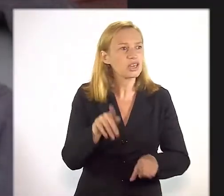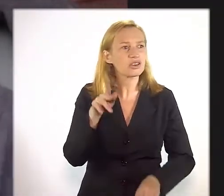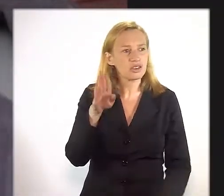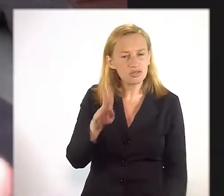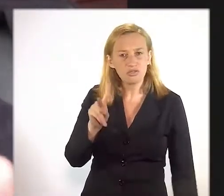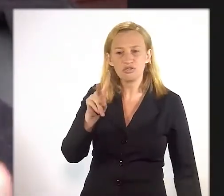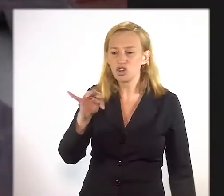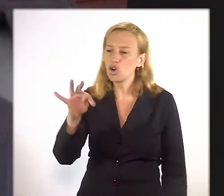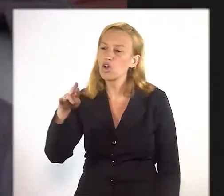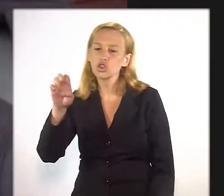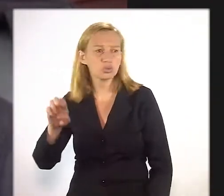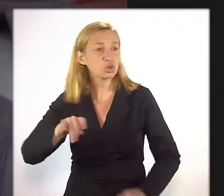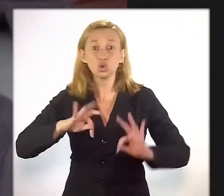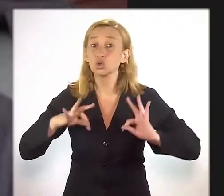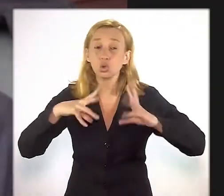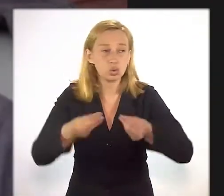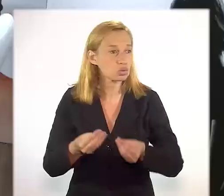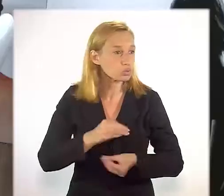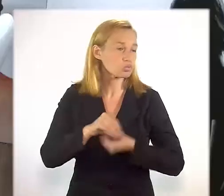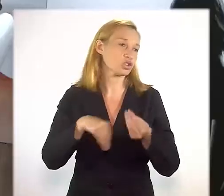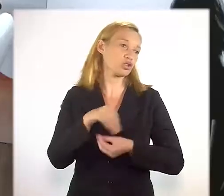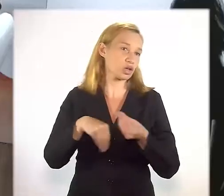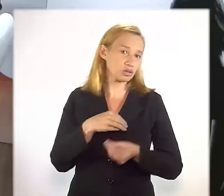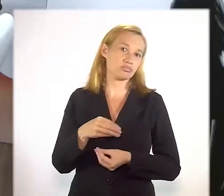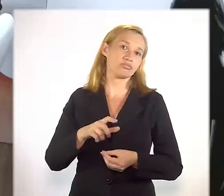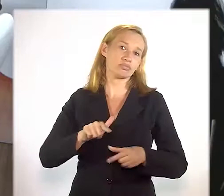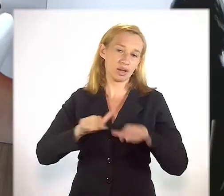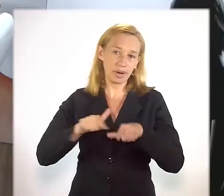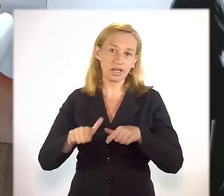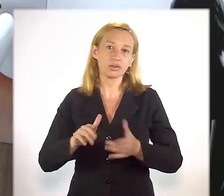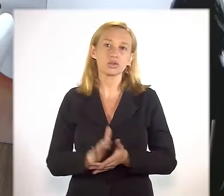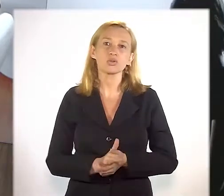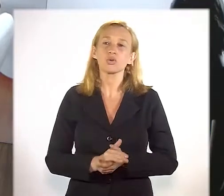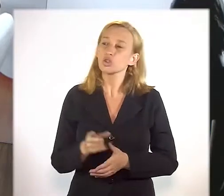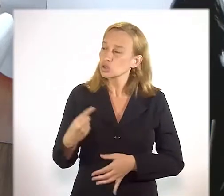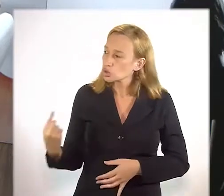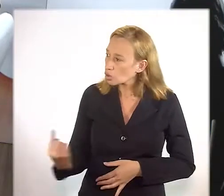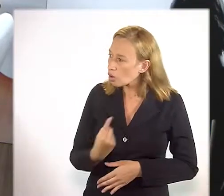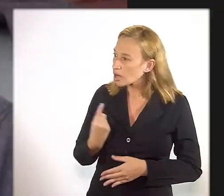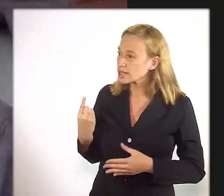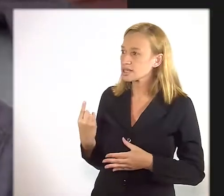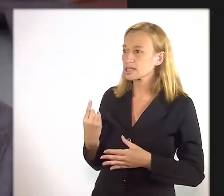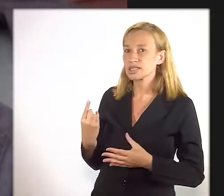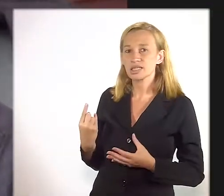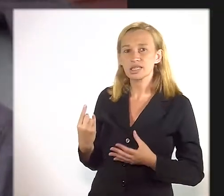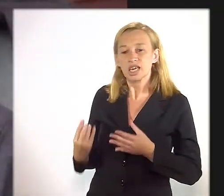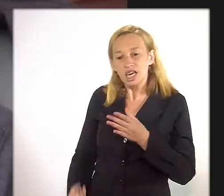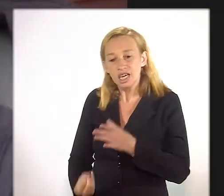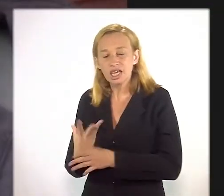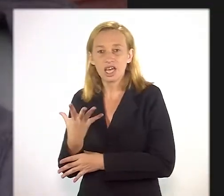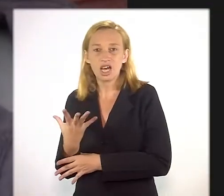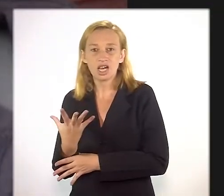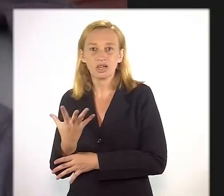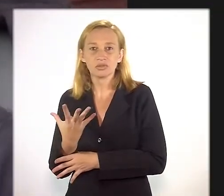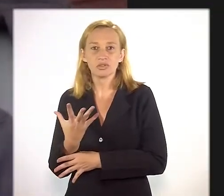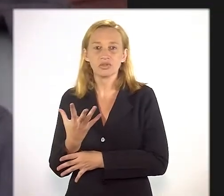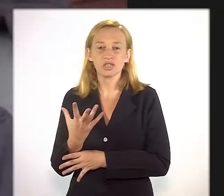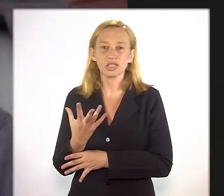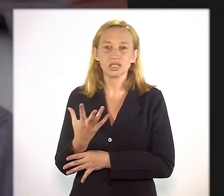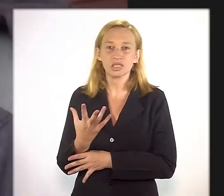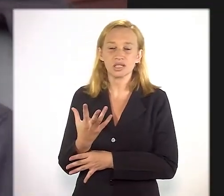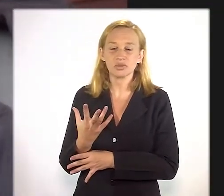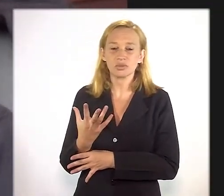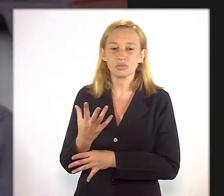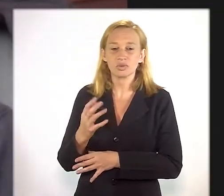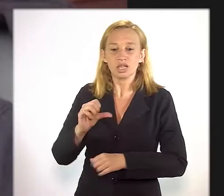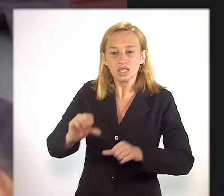trabalhamos tudo. Mas deixa-me completar. Quando nós introduzimos essa alteração, fizemos a